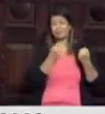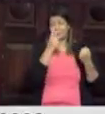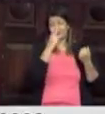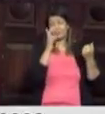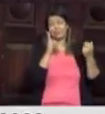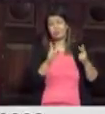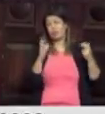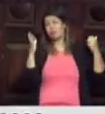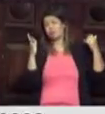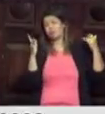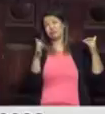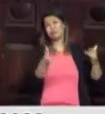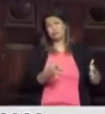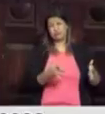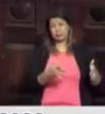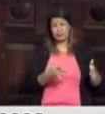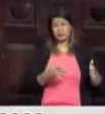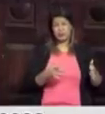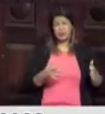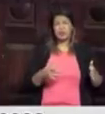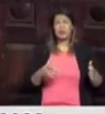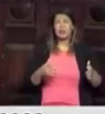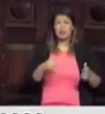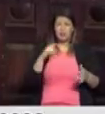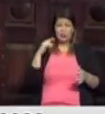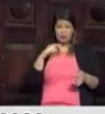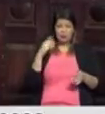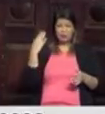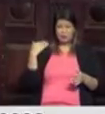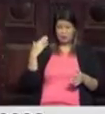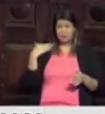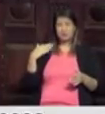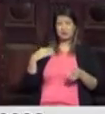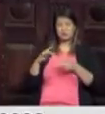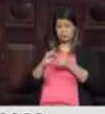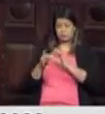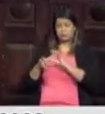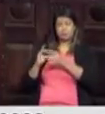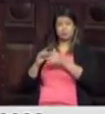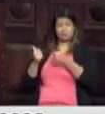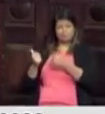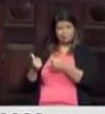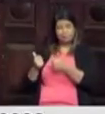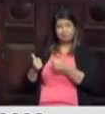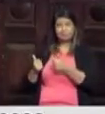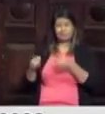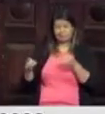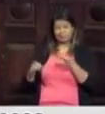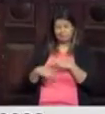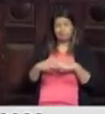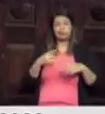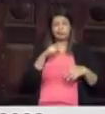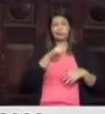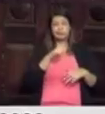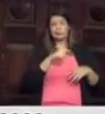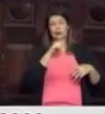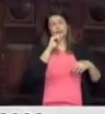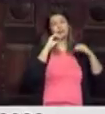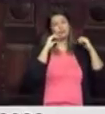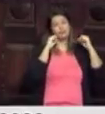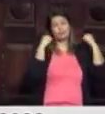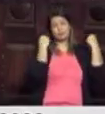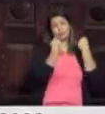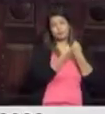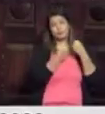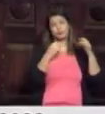abandonado. Acho que esse é um tema que tem que ser tratado pela Assembleia Legislativa e eu pretendo fazer isso junto à